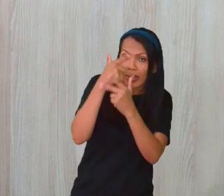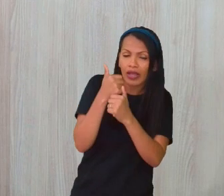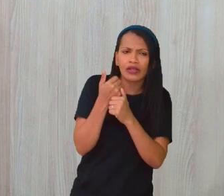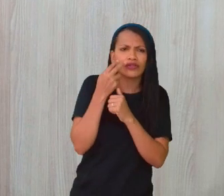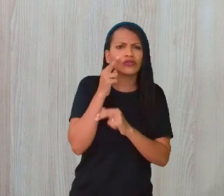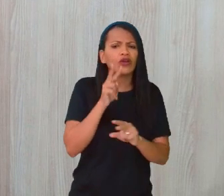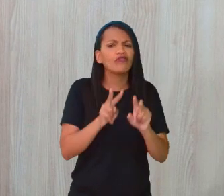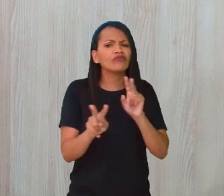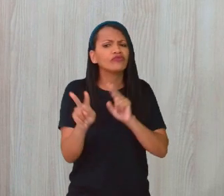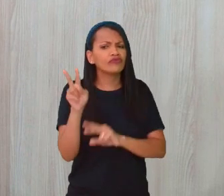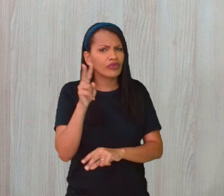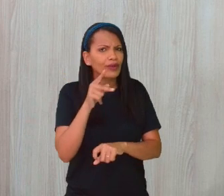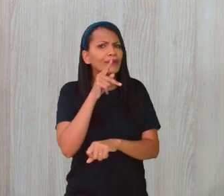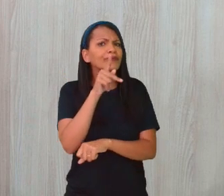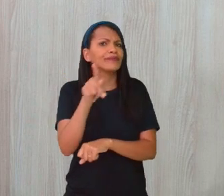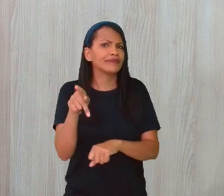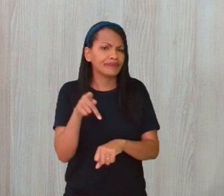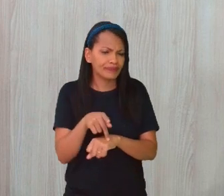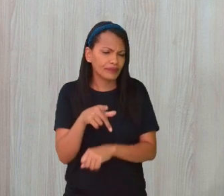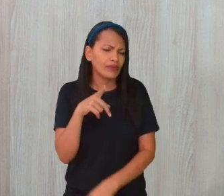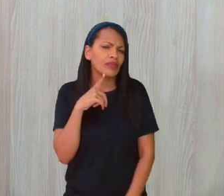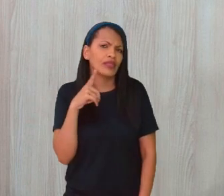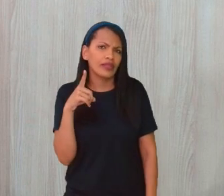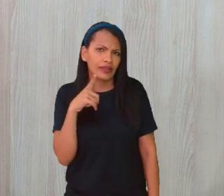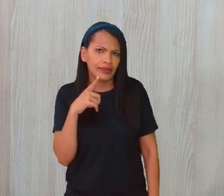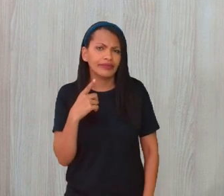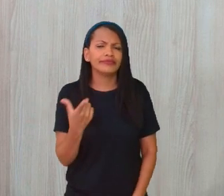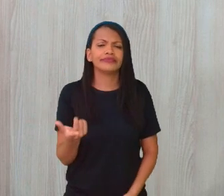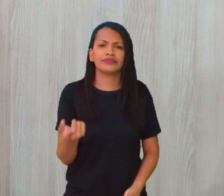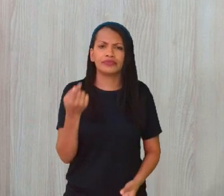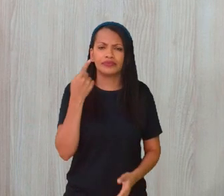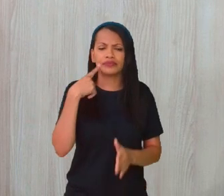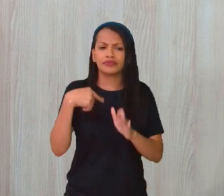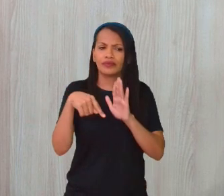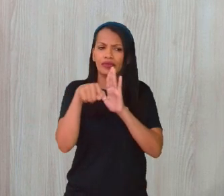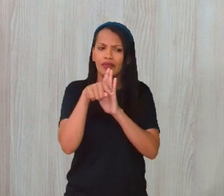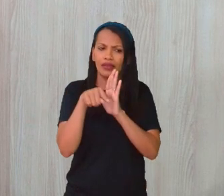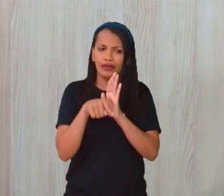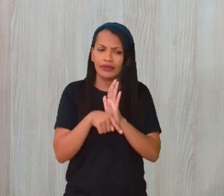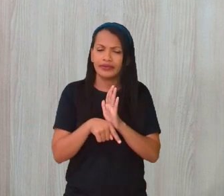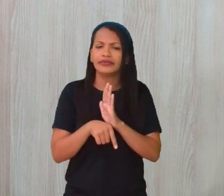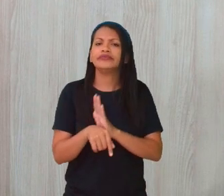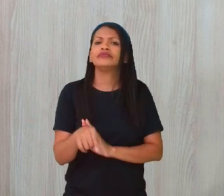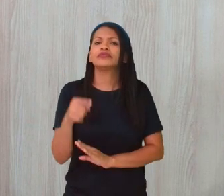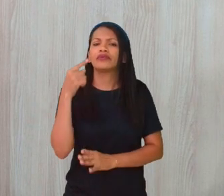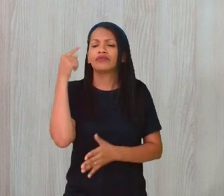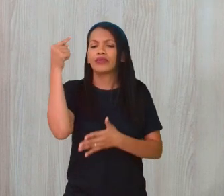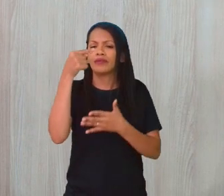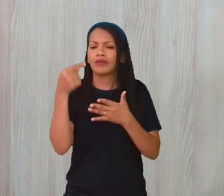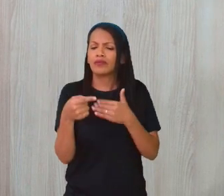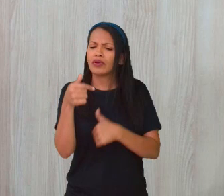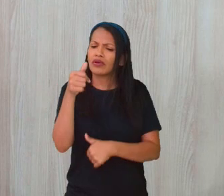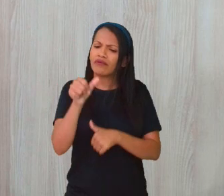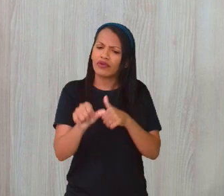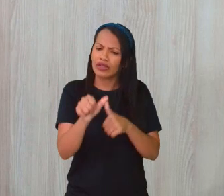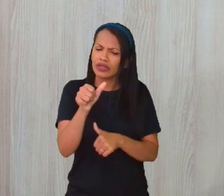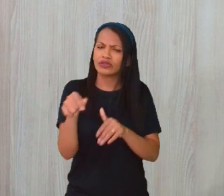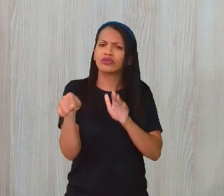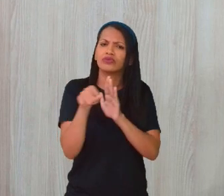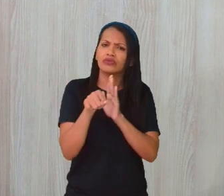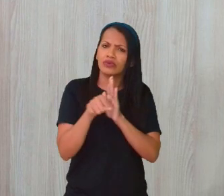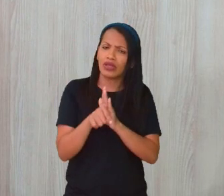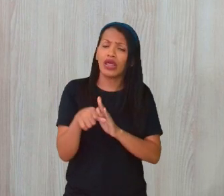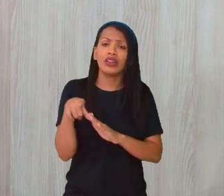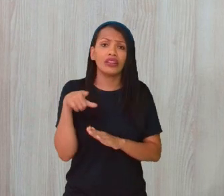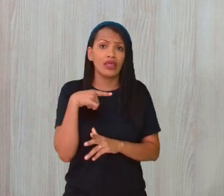os países, claro que tem as questões dos índices, né? IDH, que são elaborados, mas a gente tem a parte